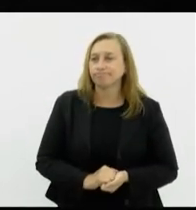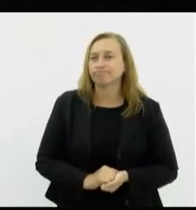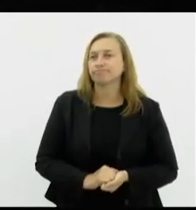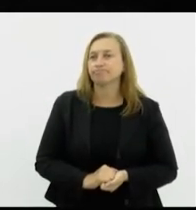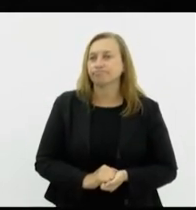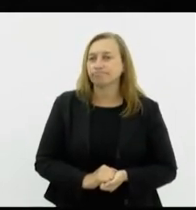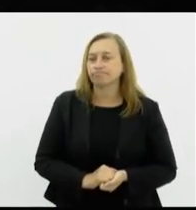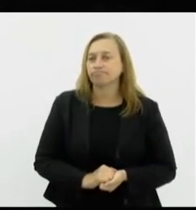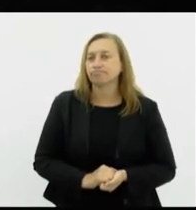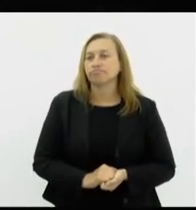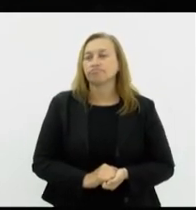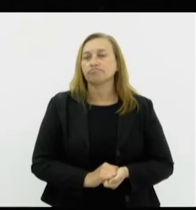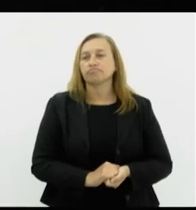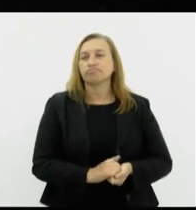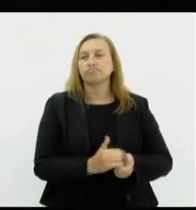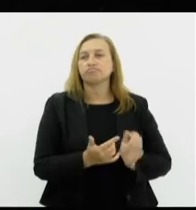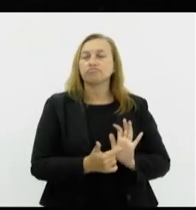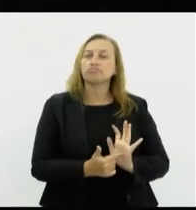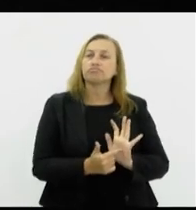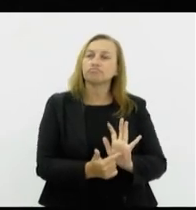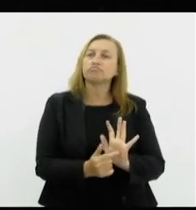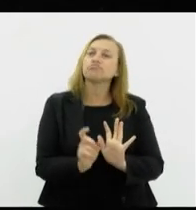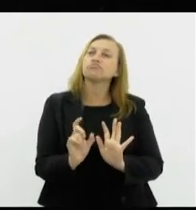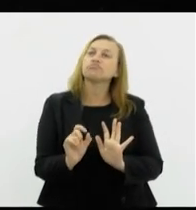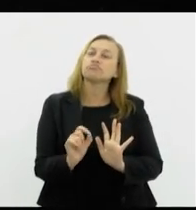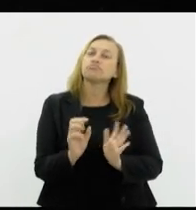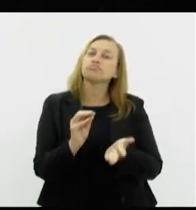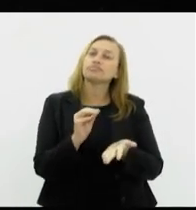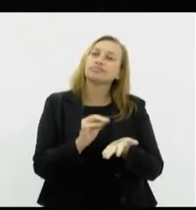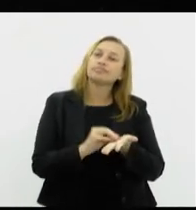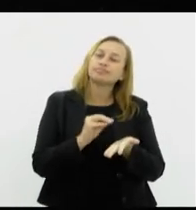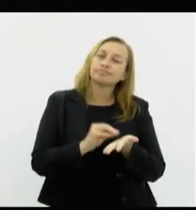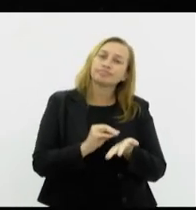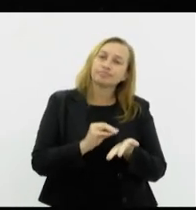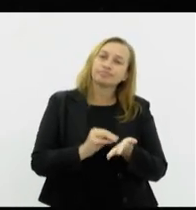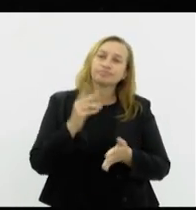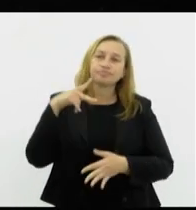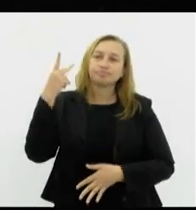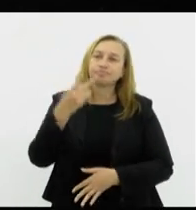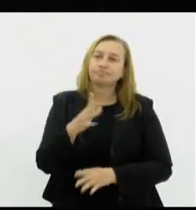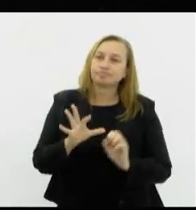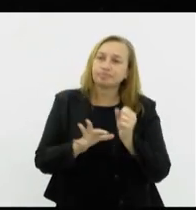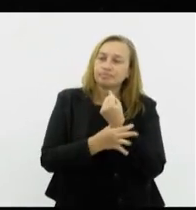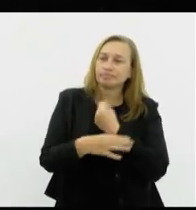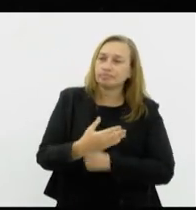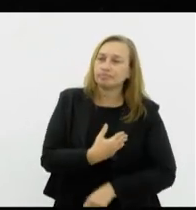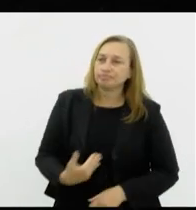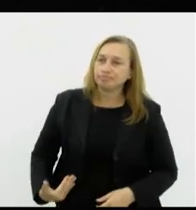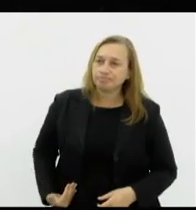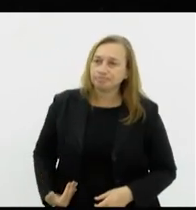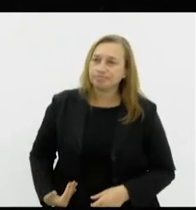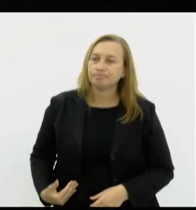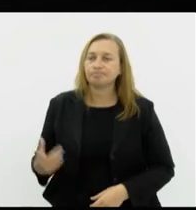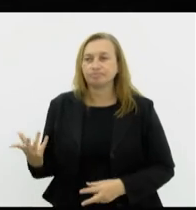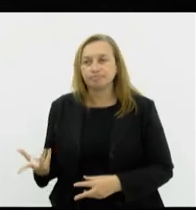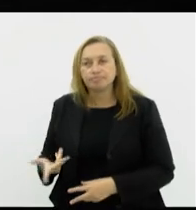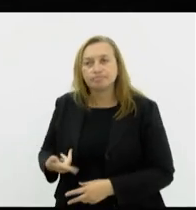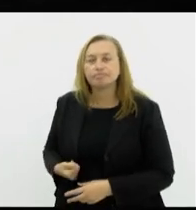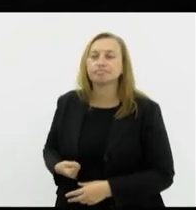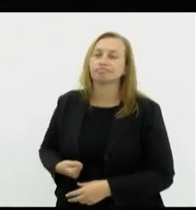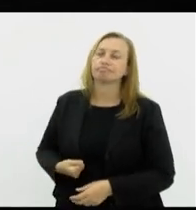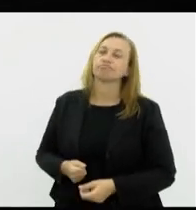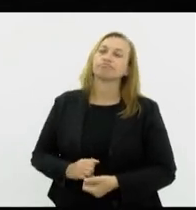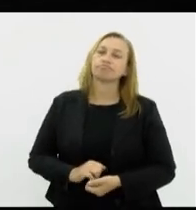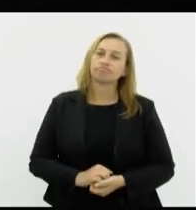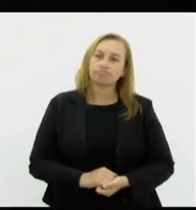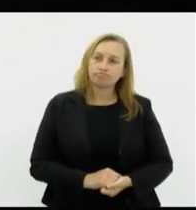o retrato fidedigno da ausência de uma política de segurança pública que tem um mínimo de eficiência e de